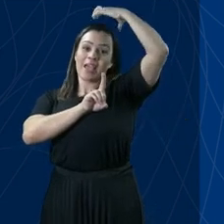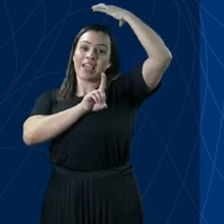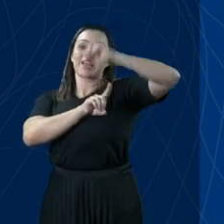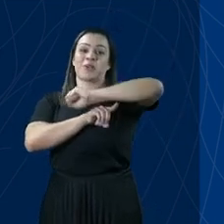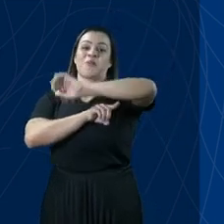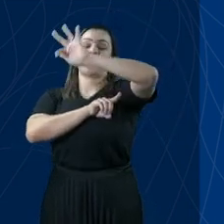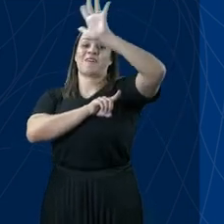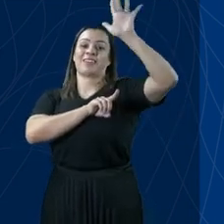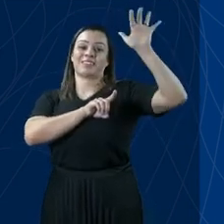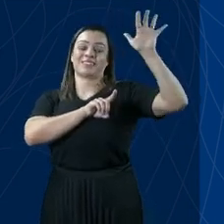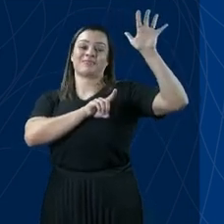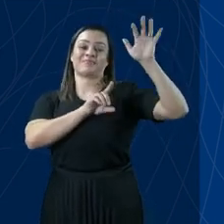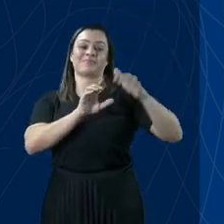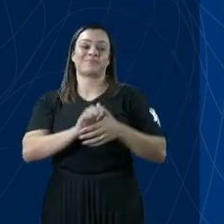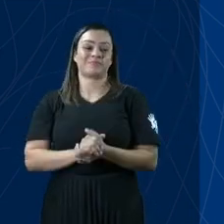Glória.